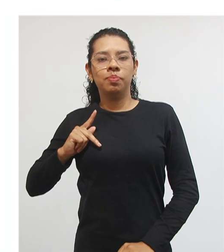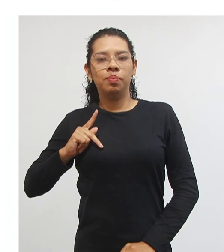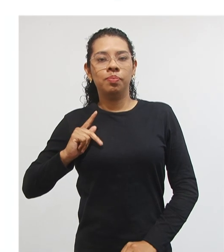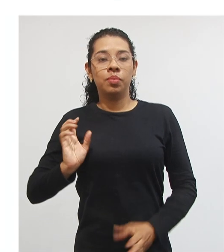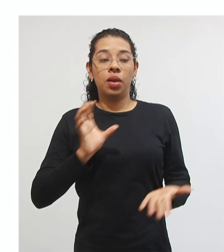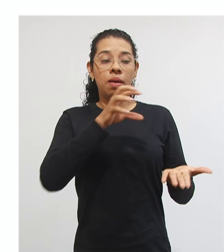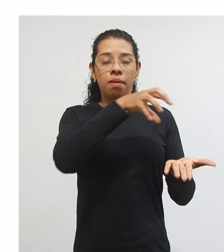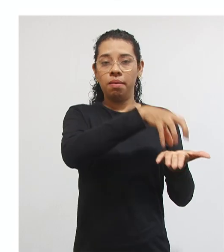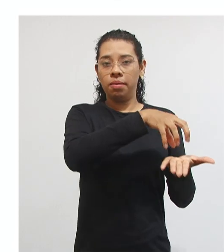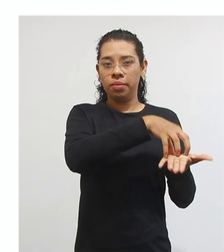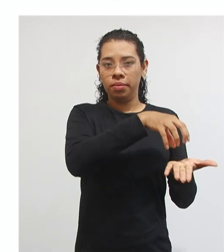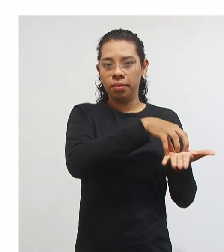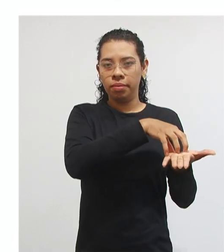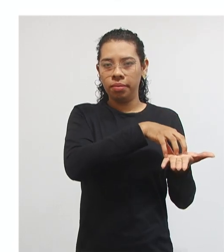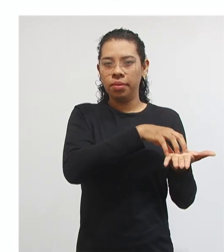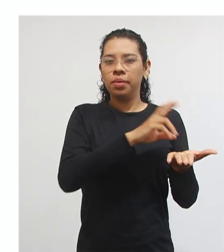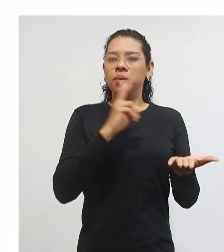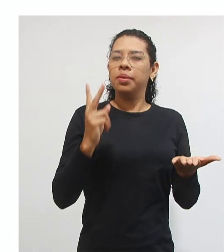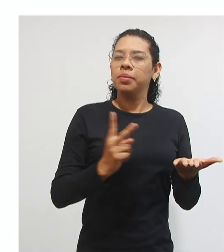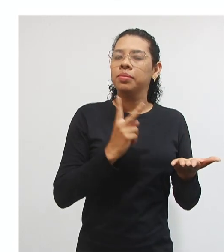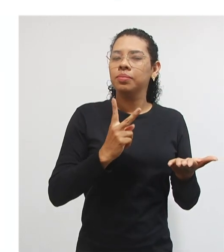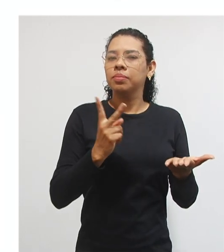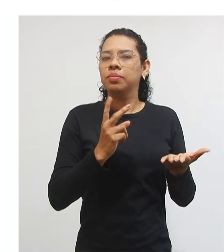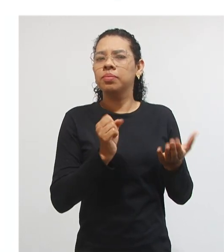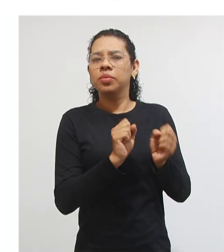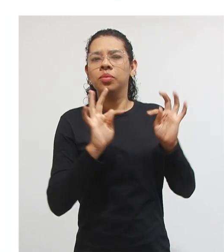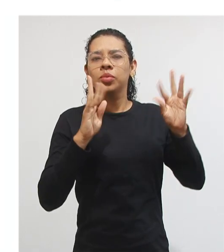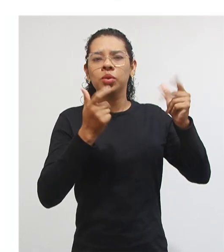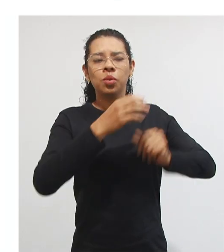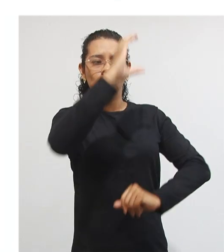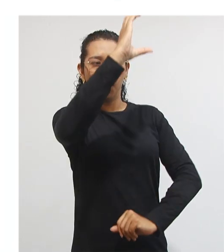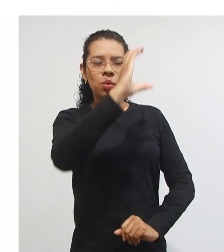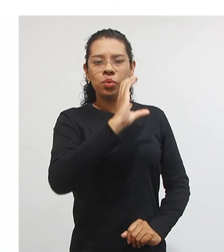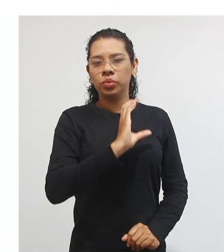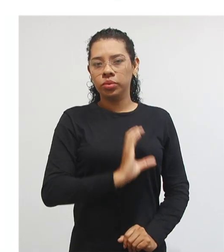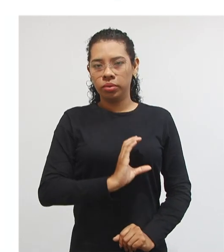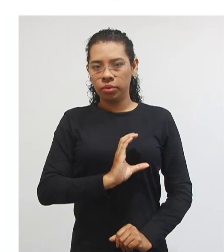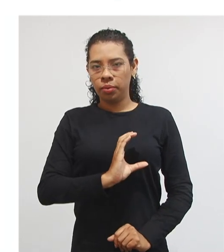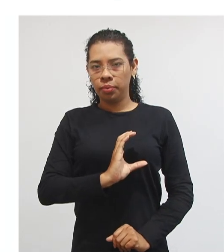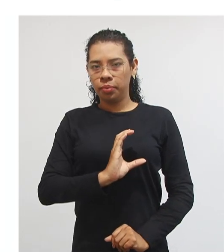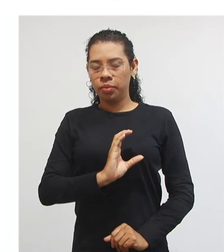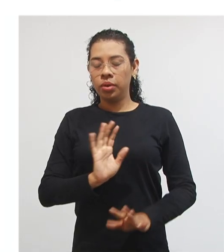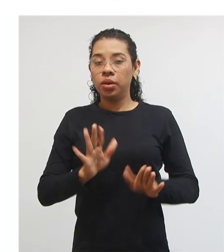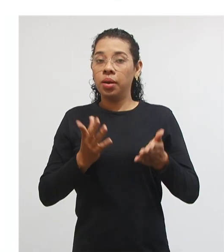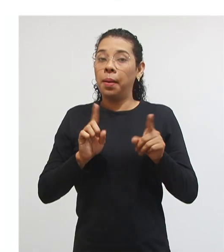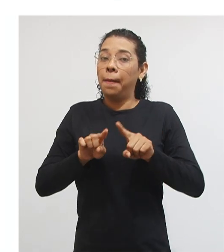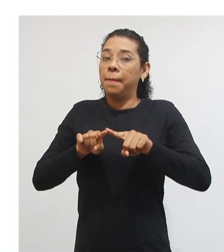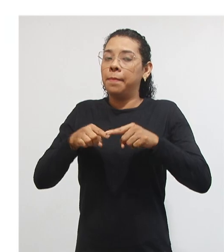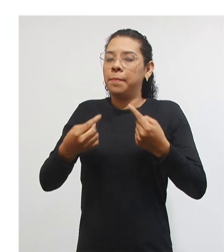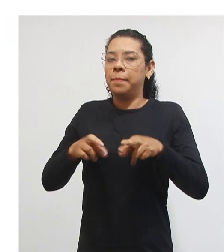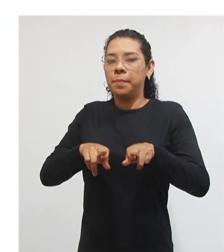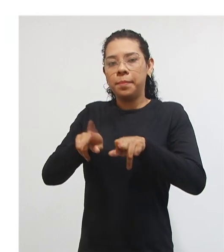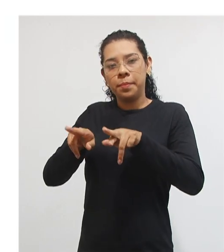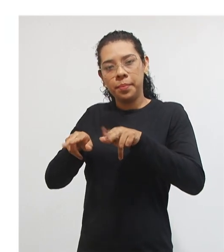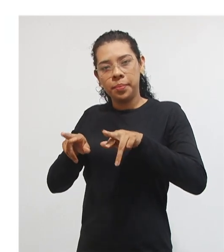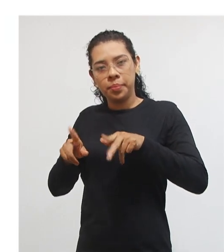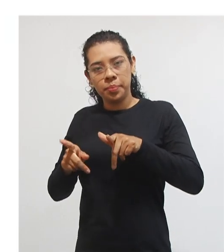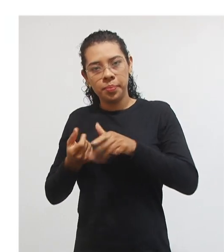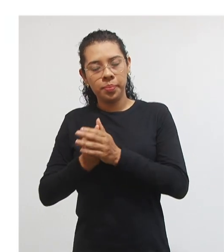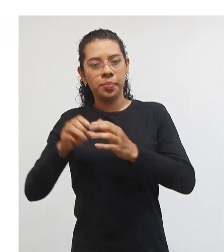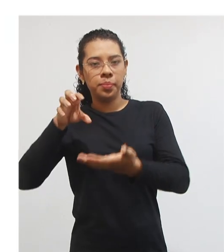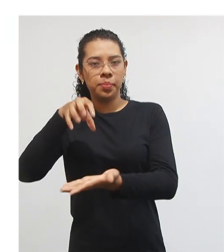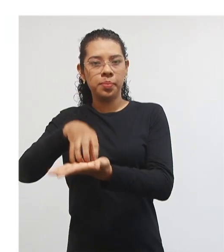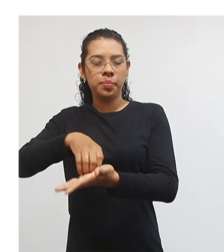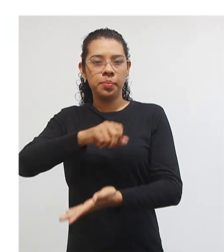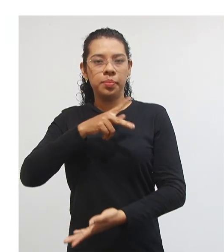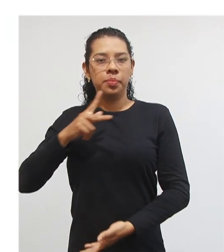a valorização e satisfação do cidadão, né? Enquanto no setor privado nós temos a